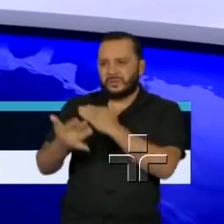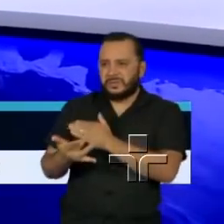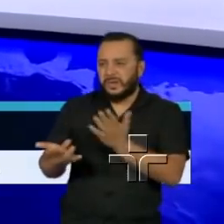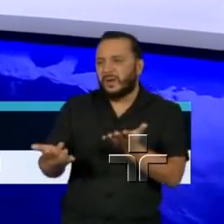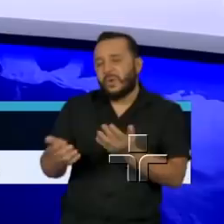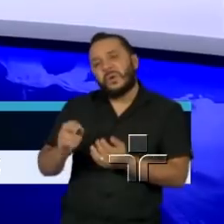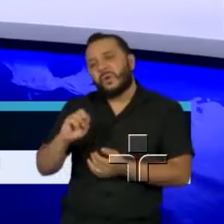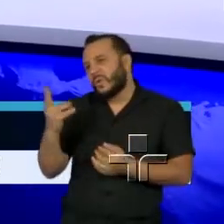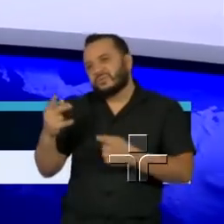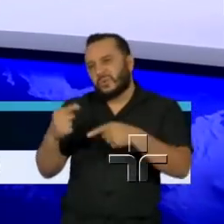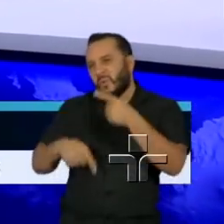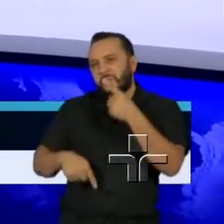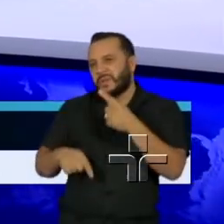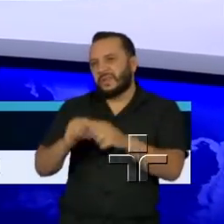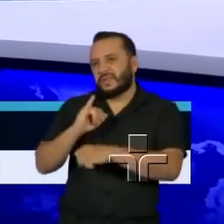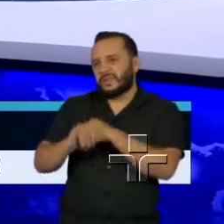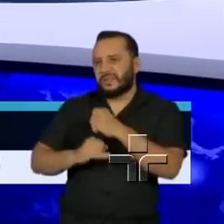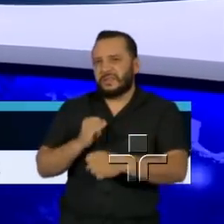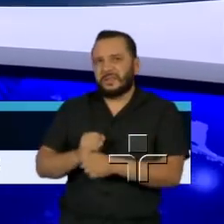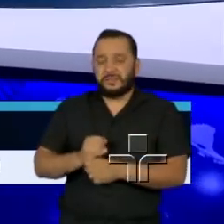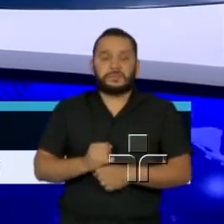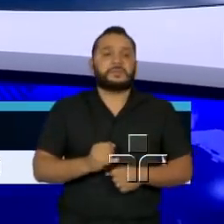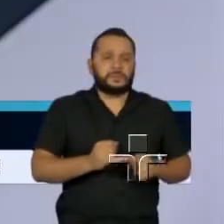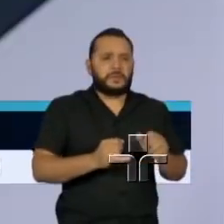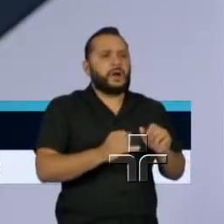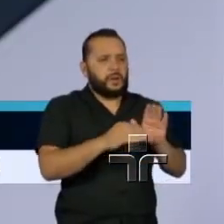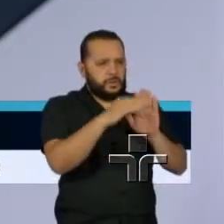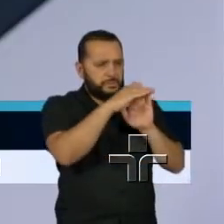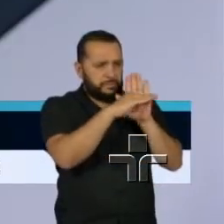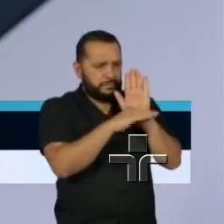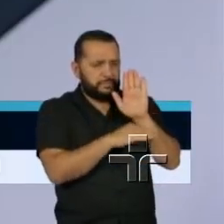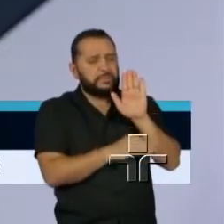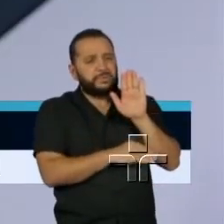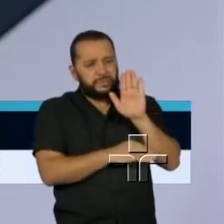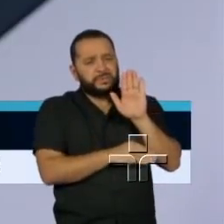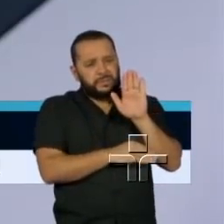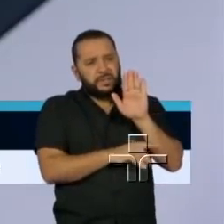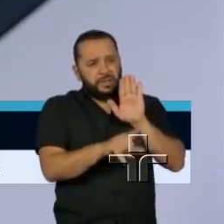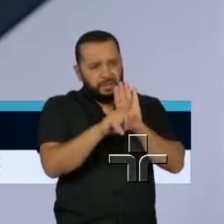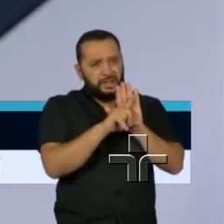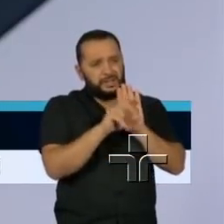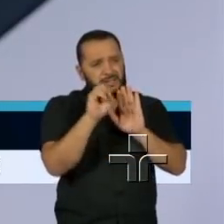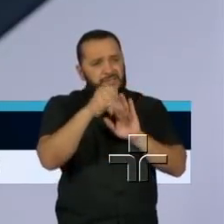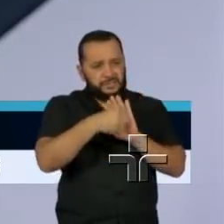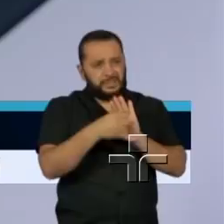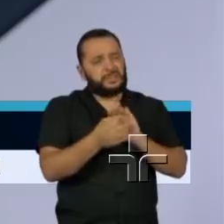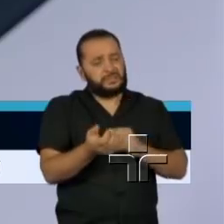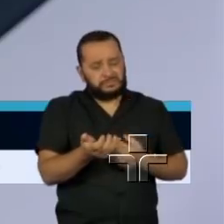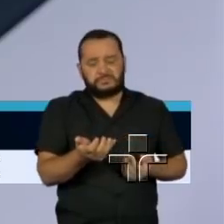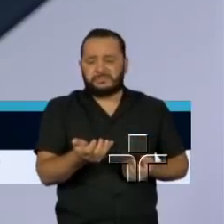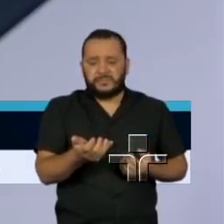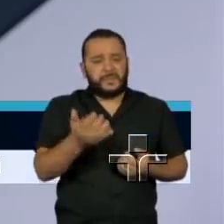internet? Não, uma regulação sim, mas uma regulação que fizesse com